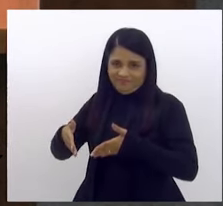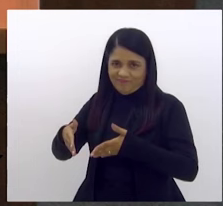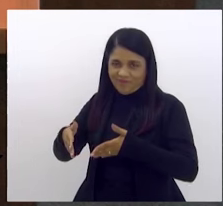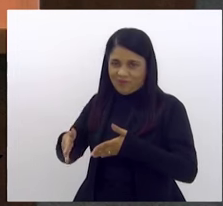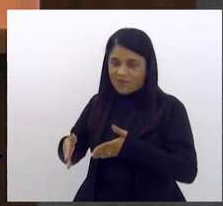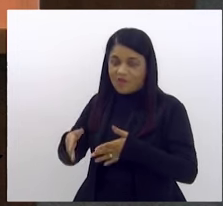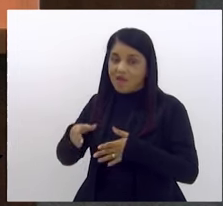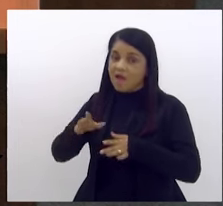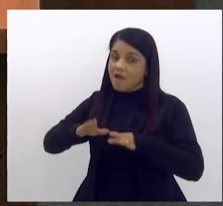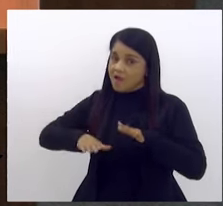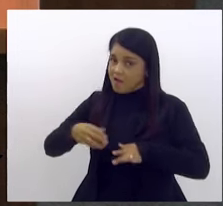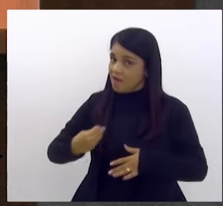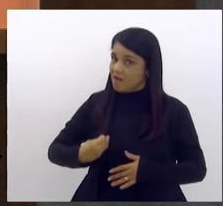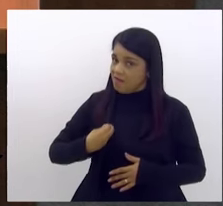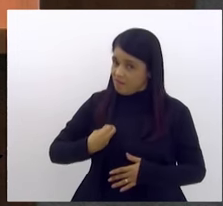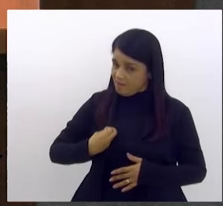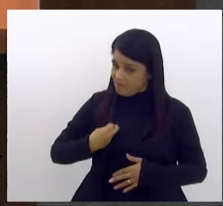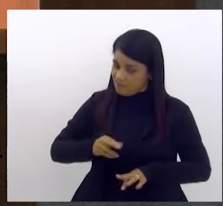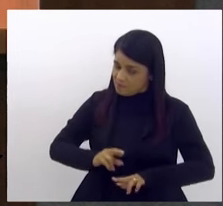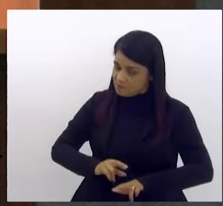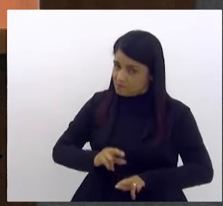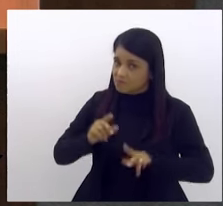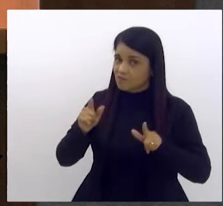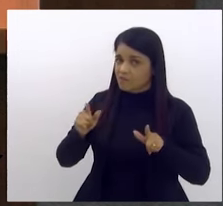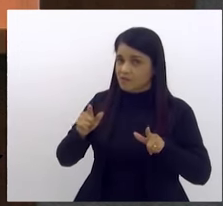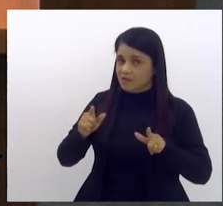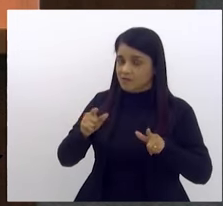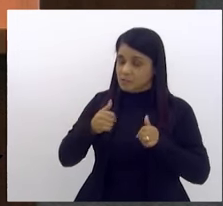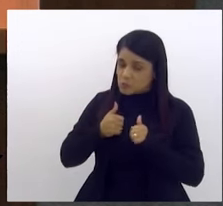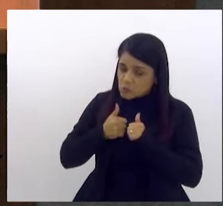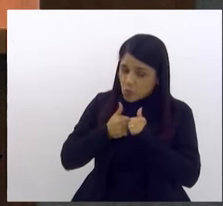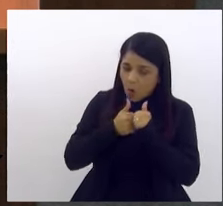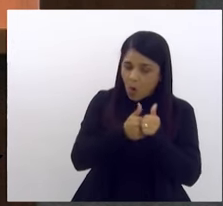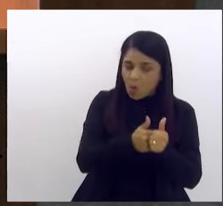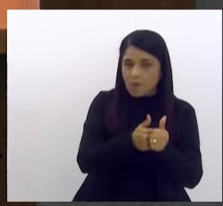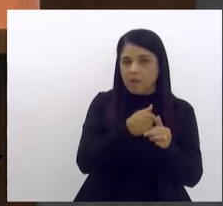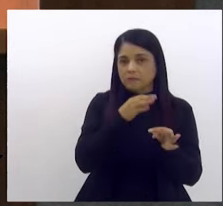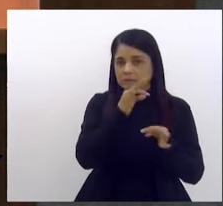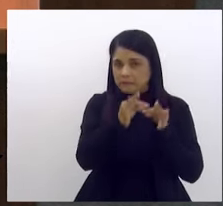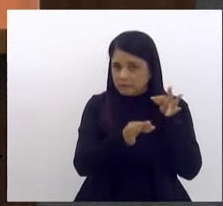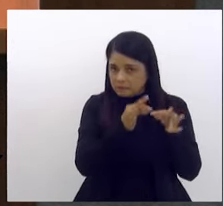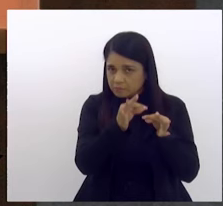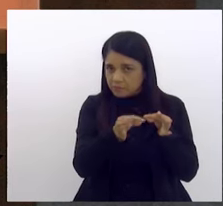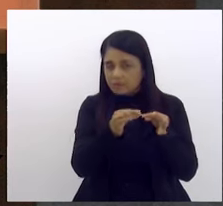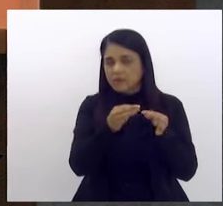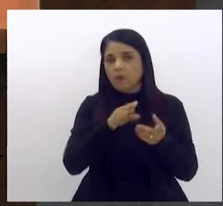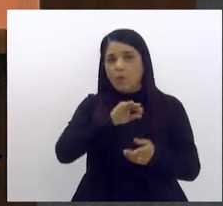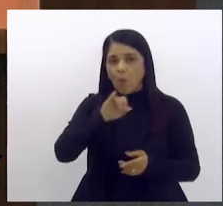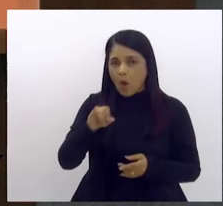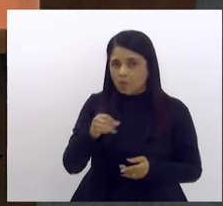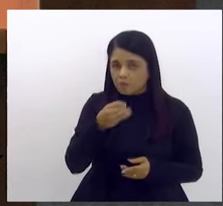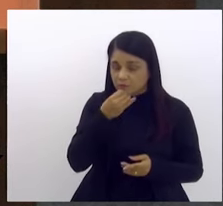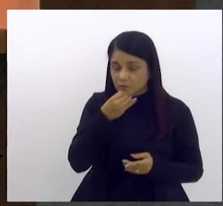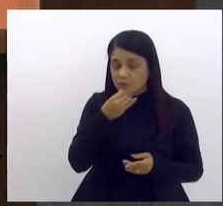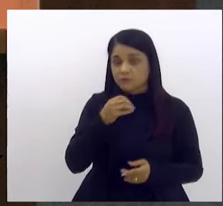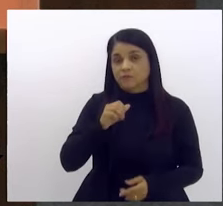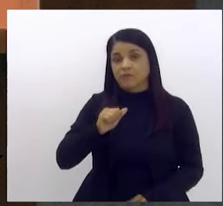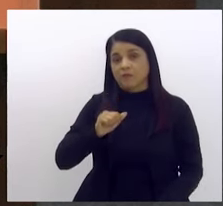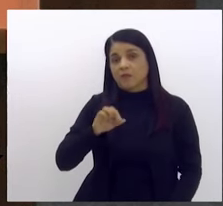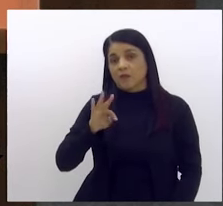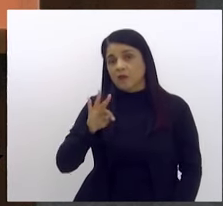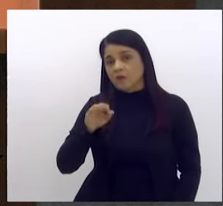reflexos na vida que, se não acompanhado, se não aproveitado, altas habilidades muitas vezes